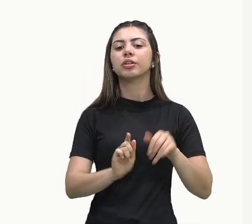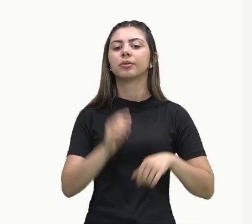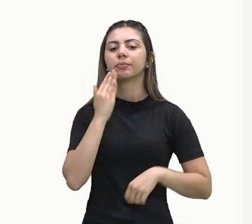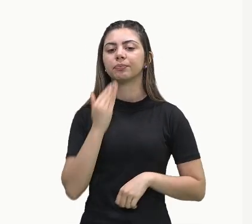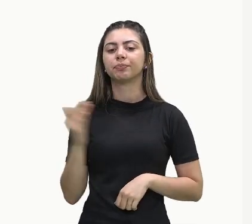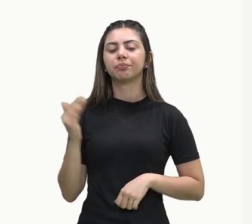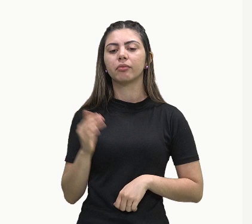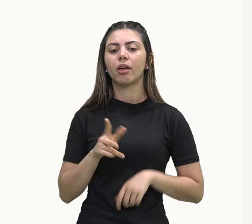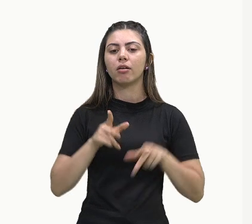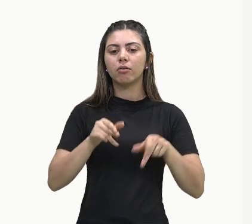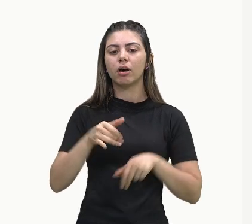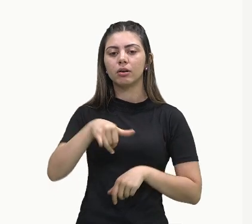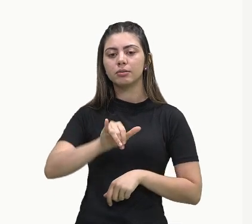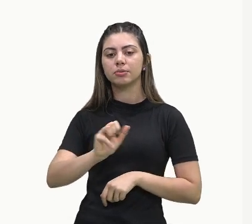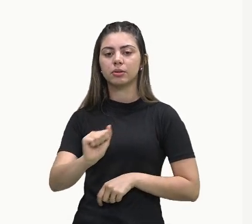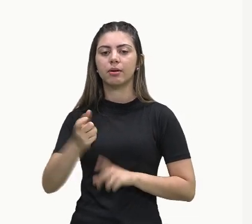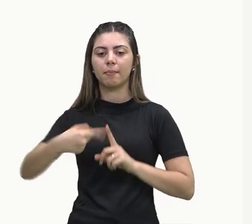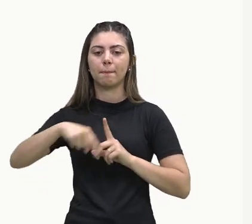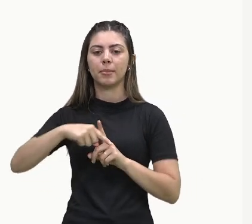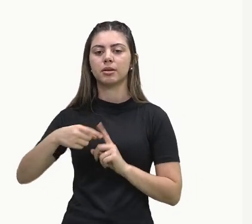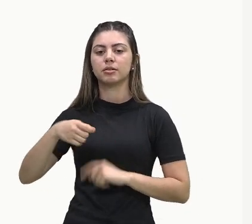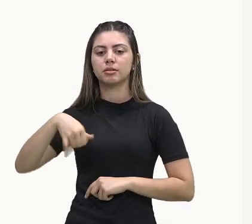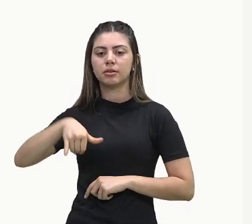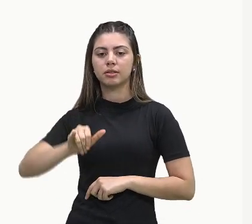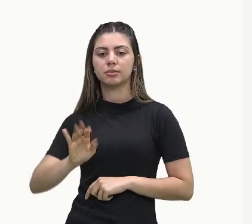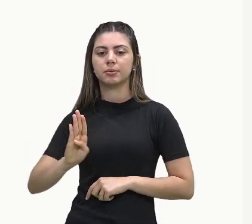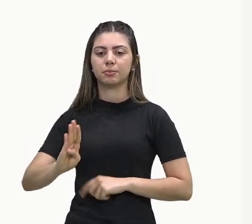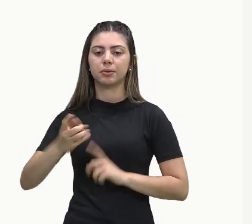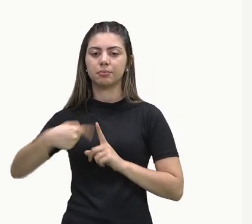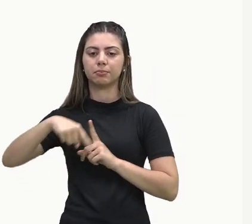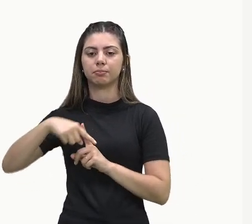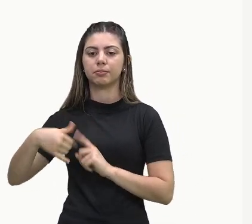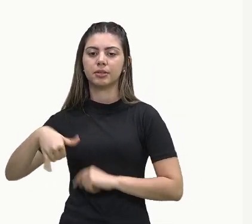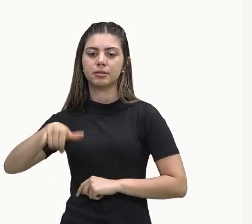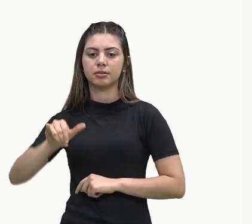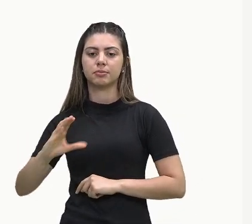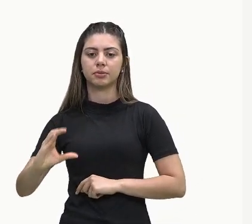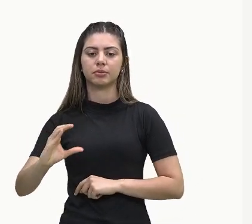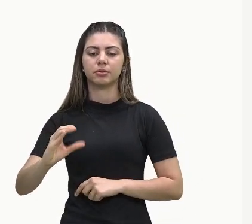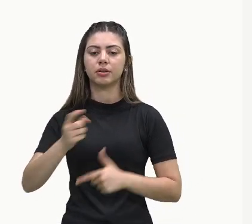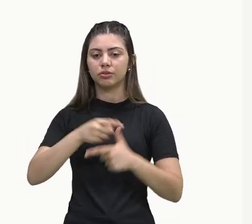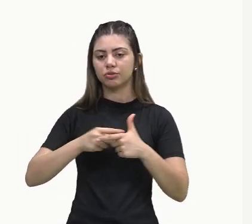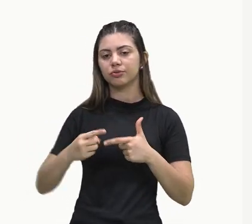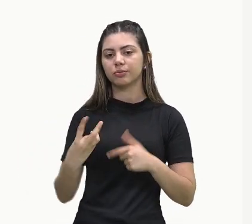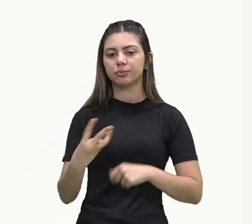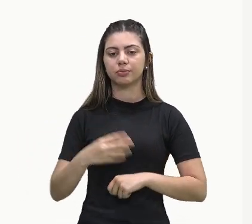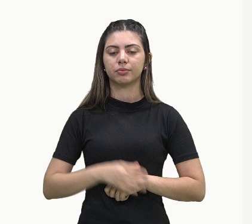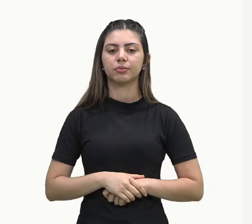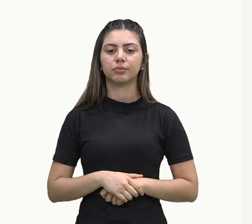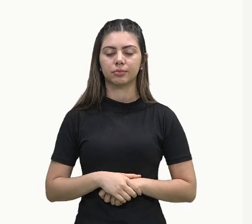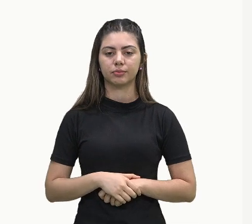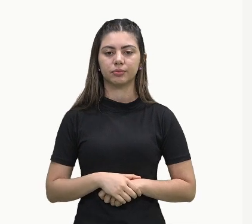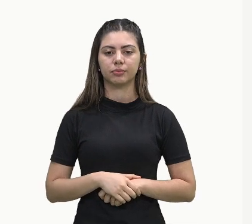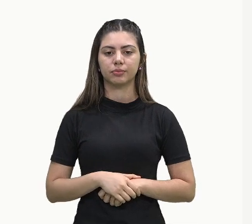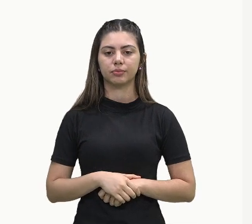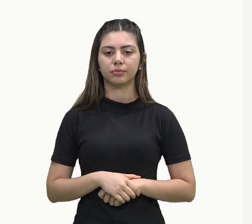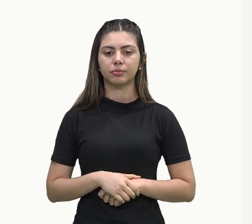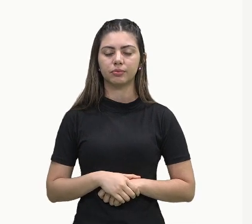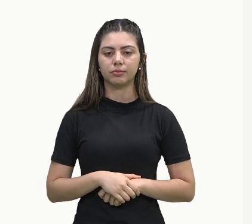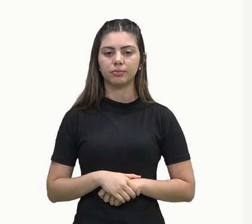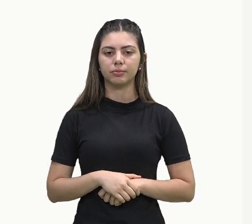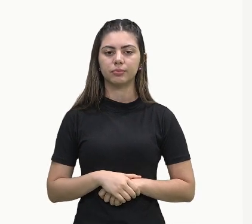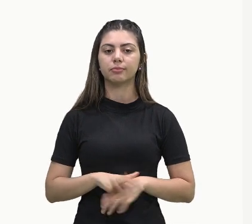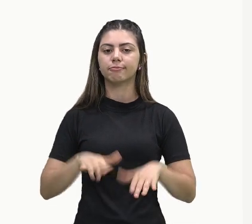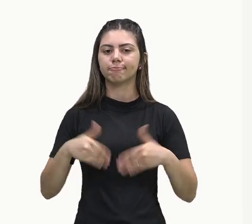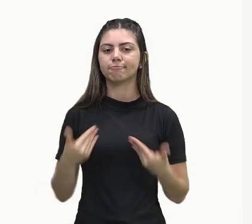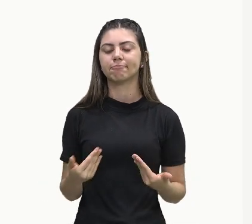é y a + yb + yc também dividido por 3